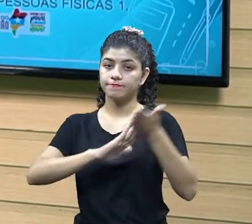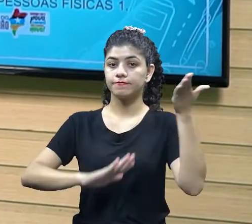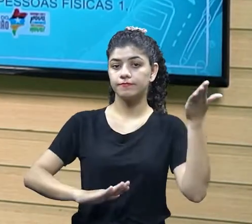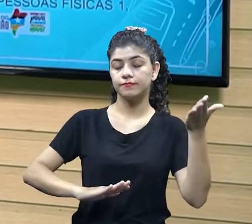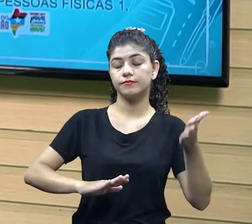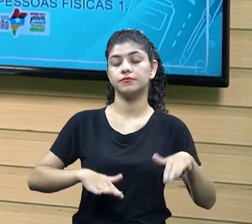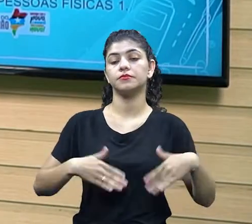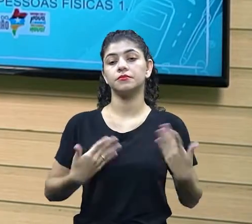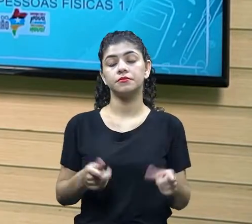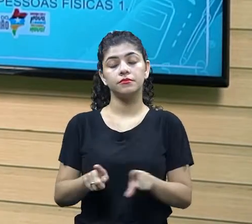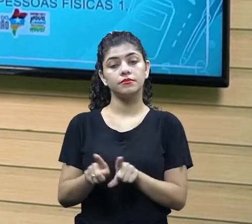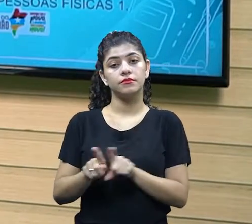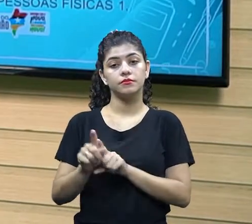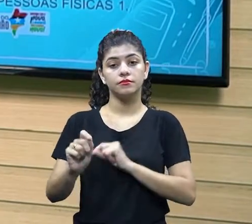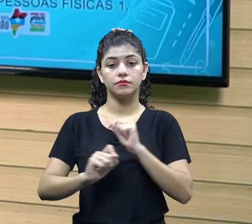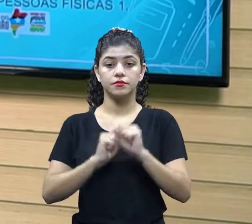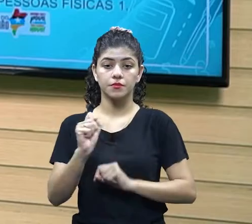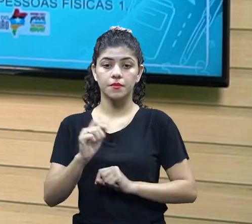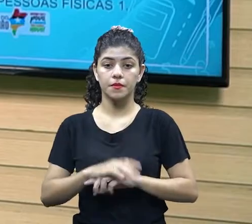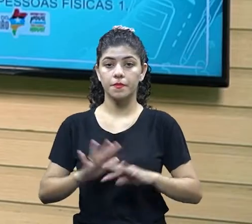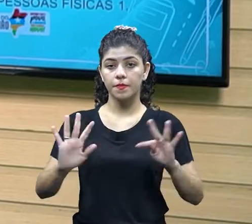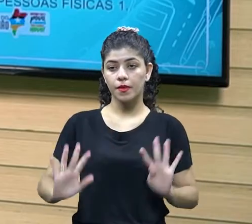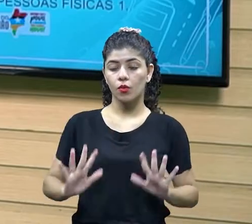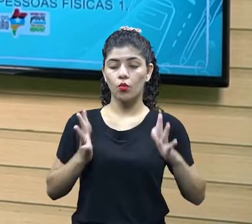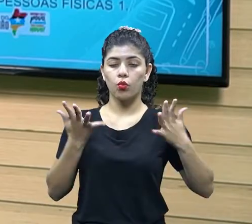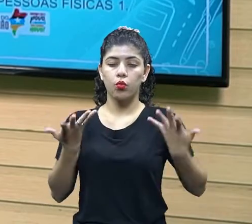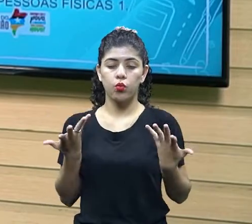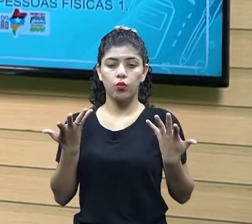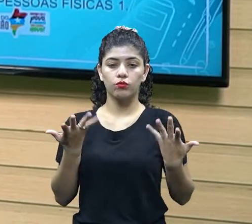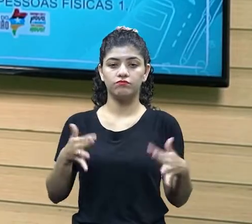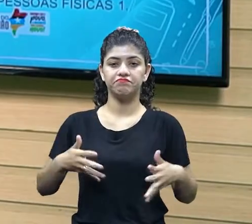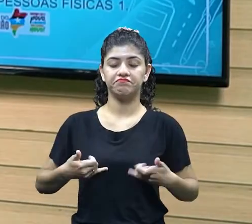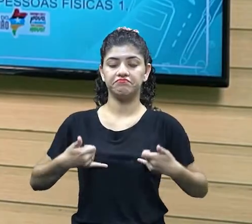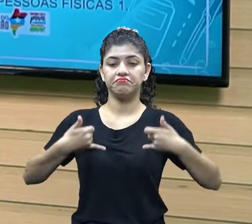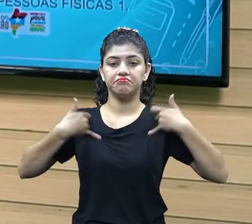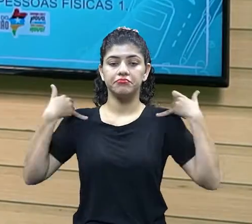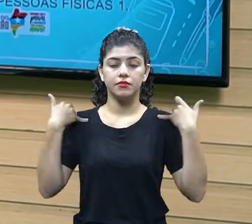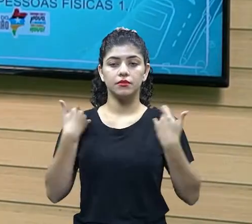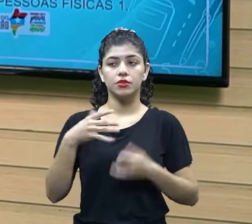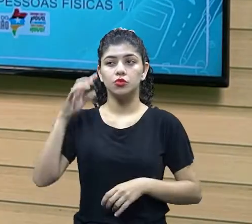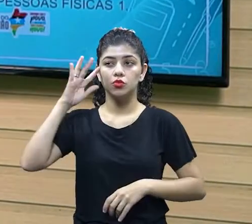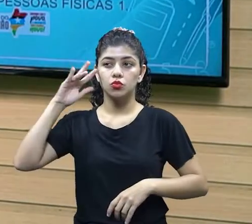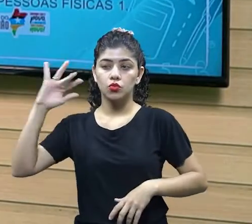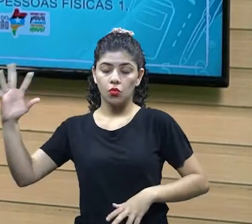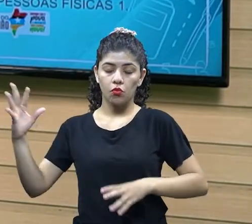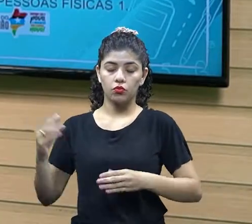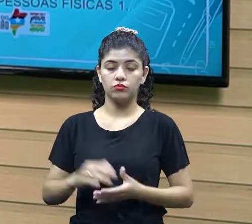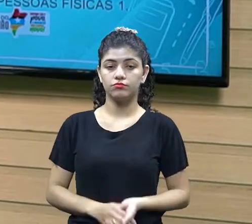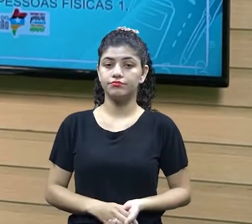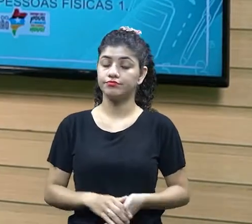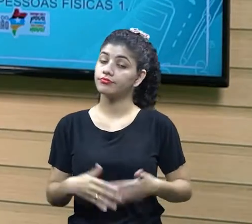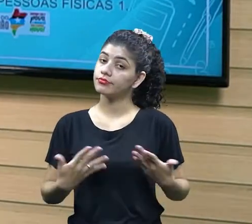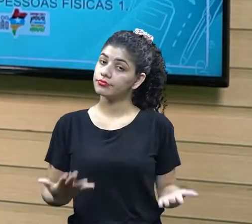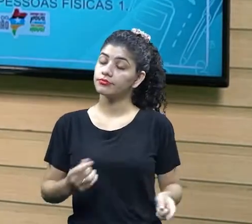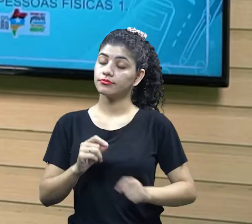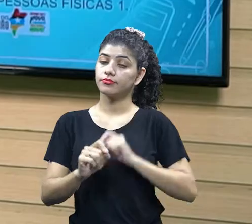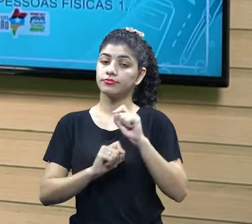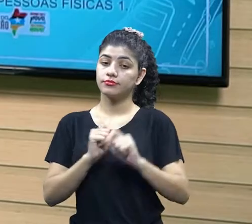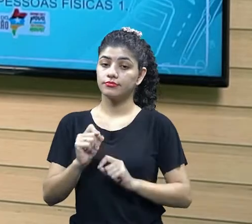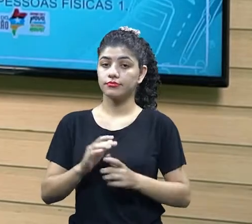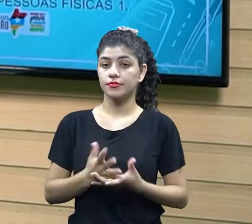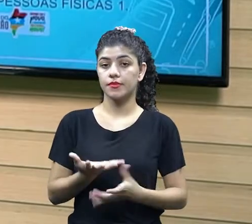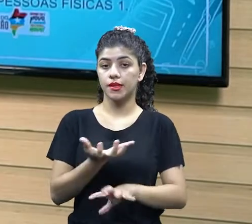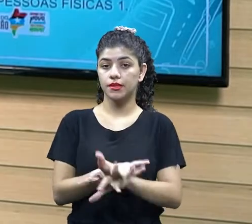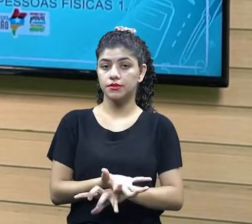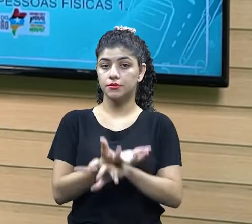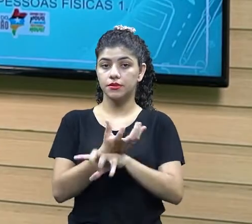ou mesmo fazer aquela festa de aniversário que a gente sempre sonhou de dar para a gente de presente. Então, essa disciplina